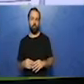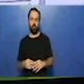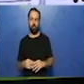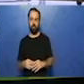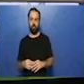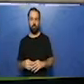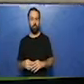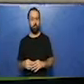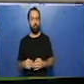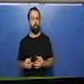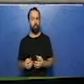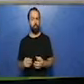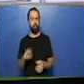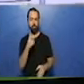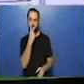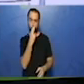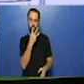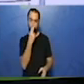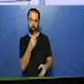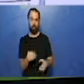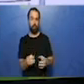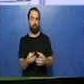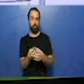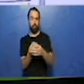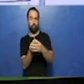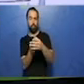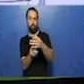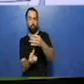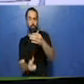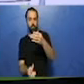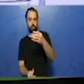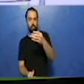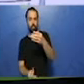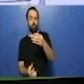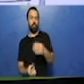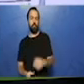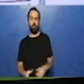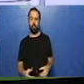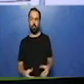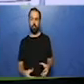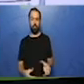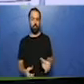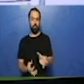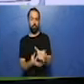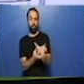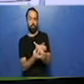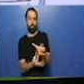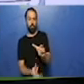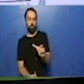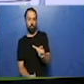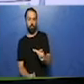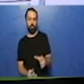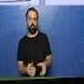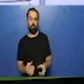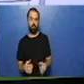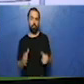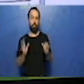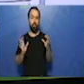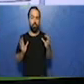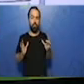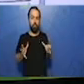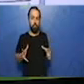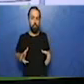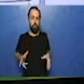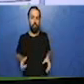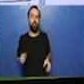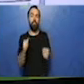vão funcionar como um filtro, né? Então, essa água vai sair daqui filtrada. Na verdade, ela vai sair límpida, né? Mas ela